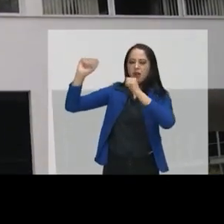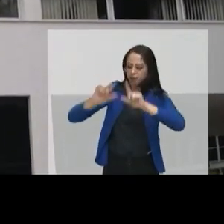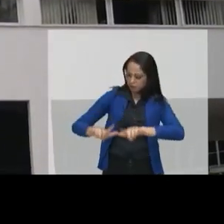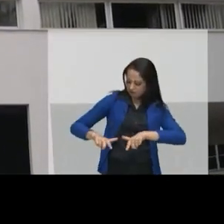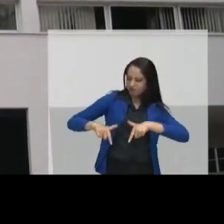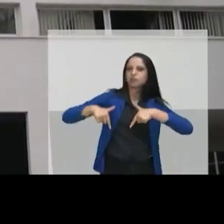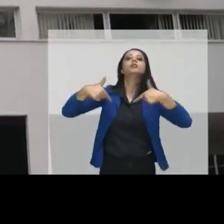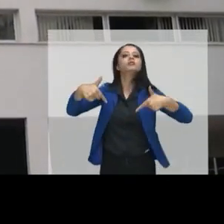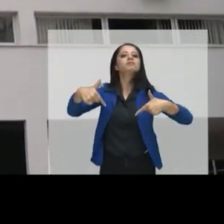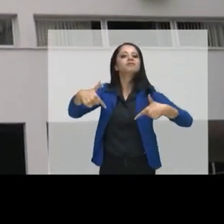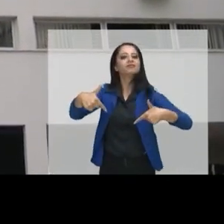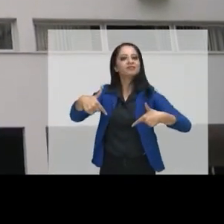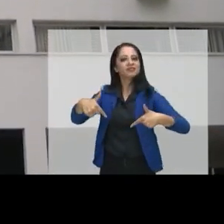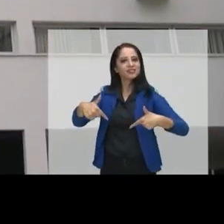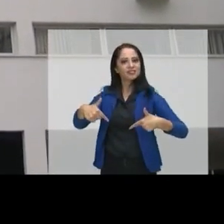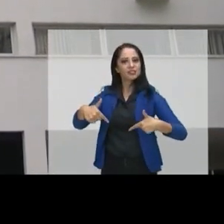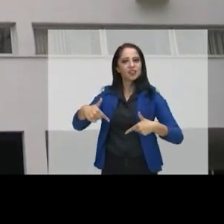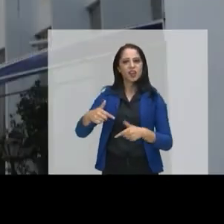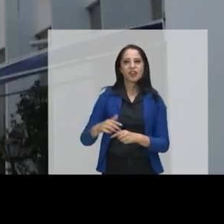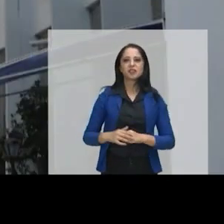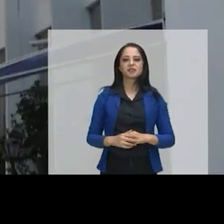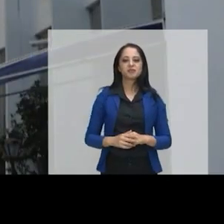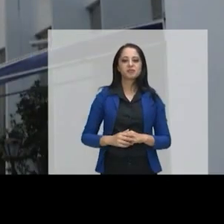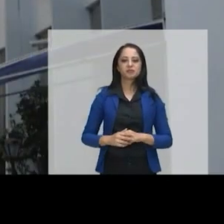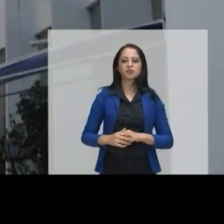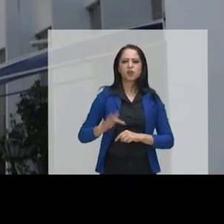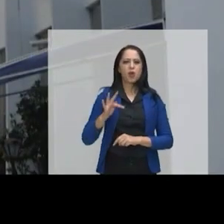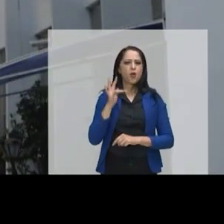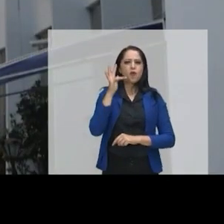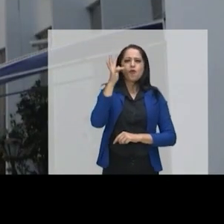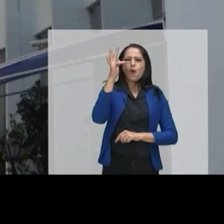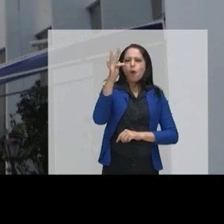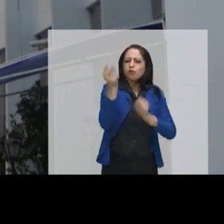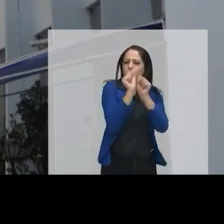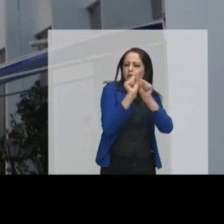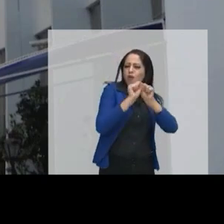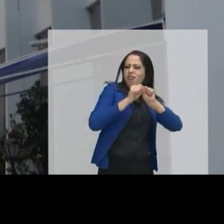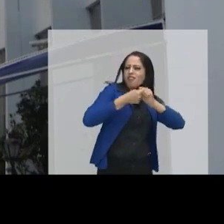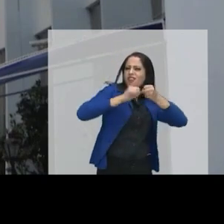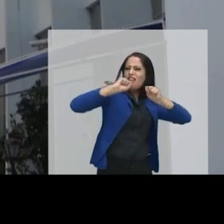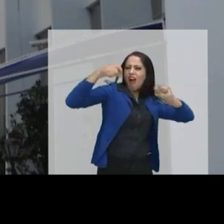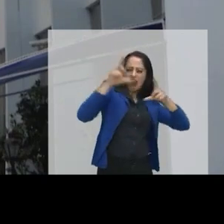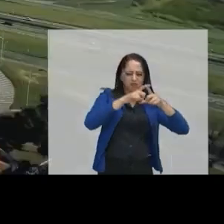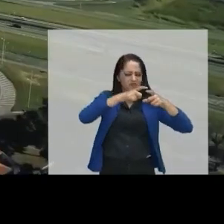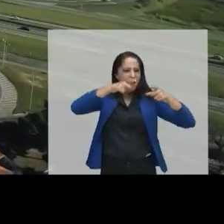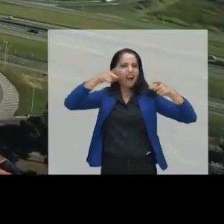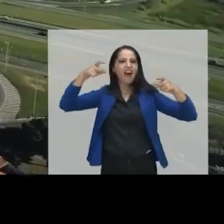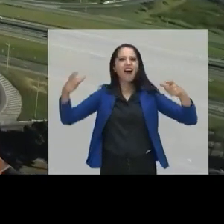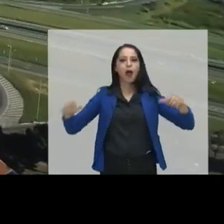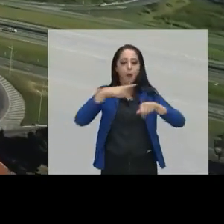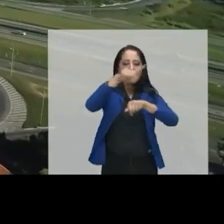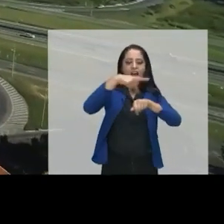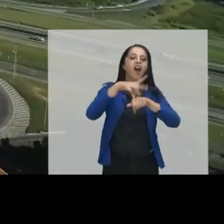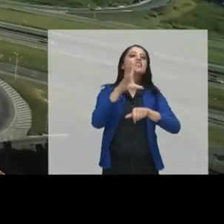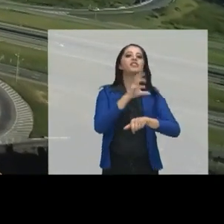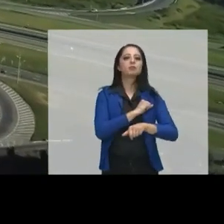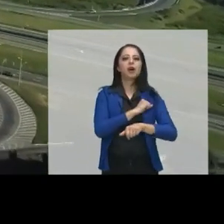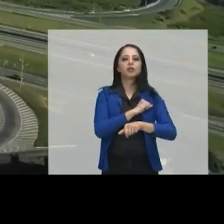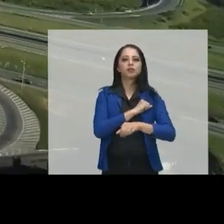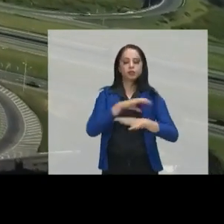forte pav do Colosso e o teu futuro espelha essa grandeza Terra